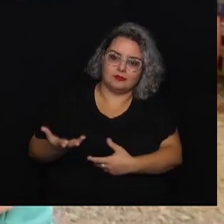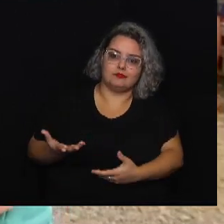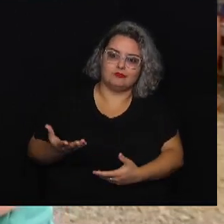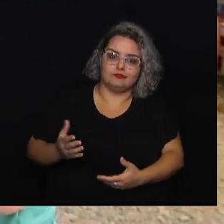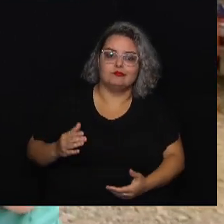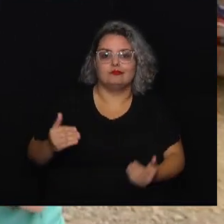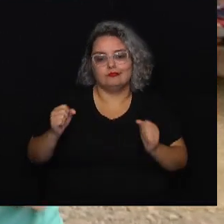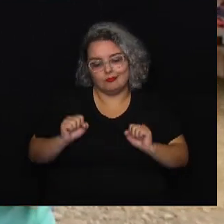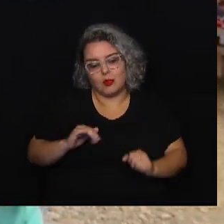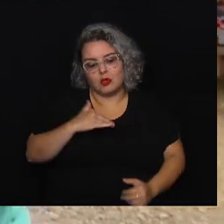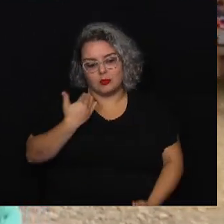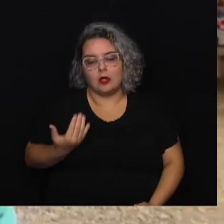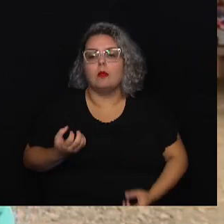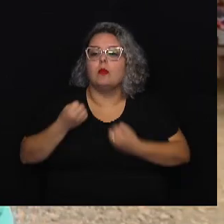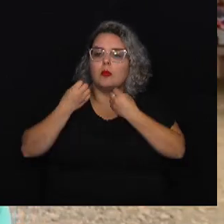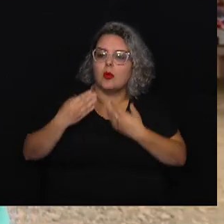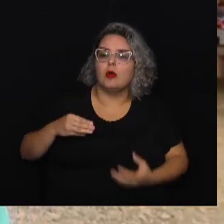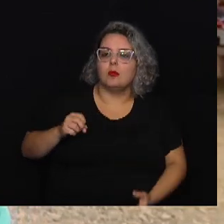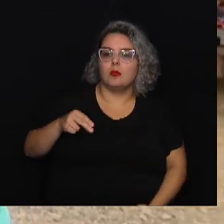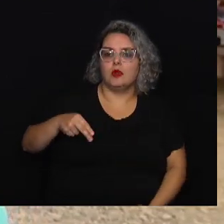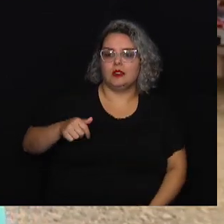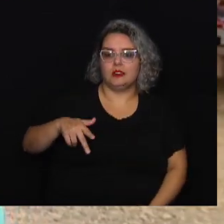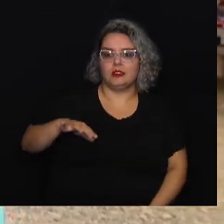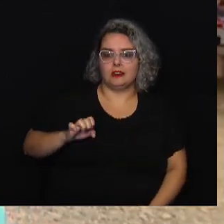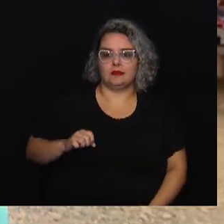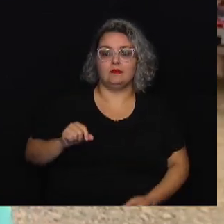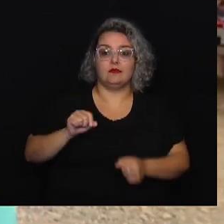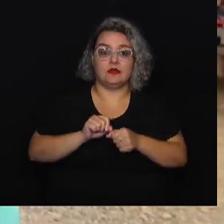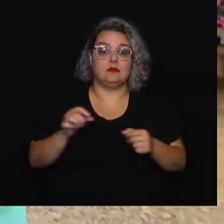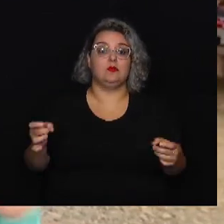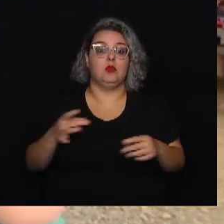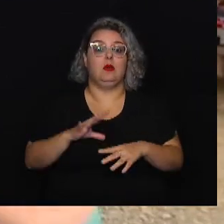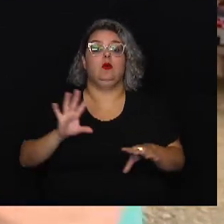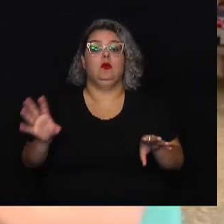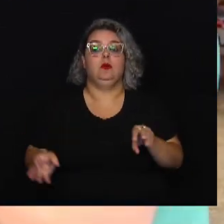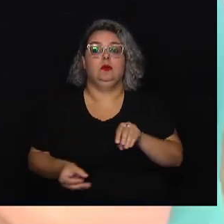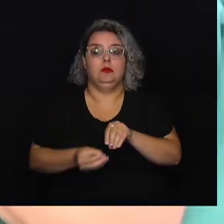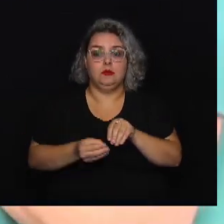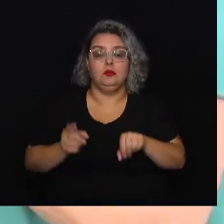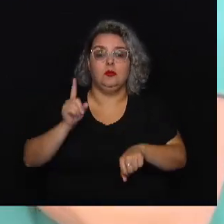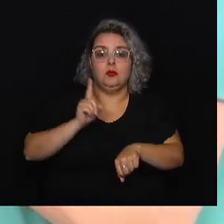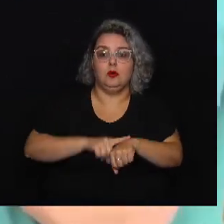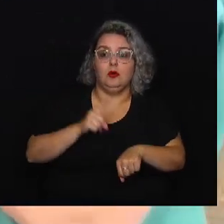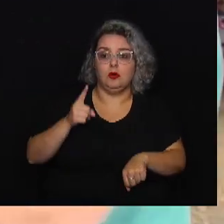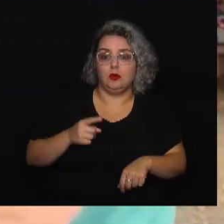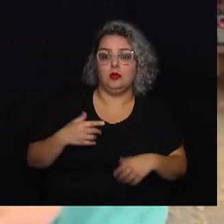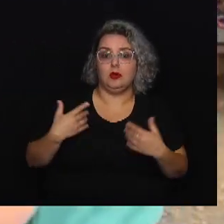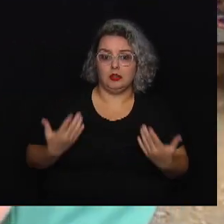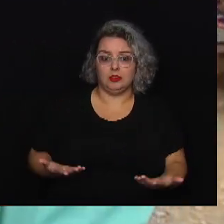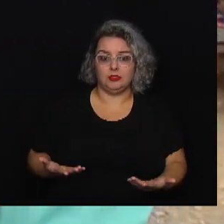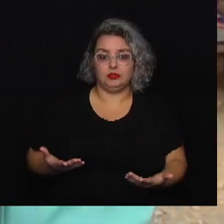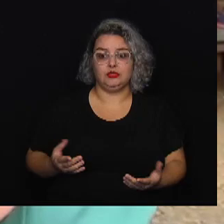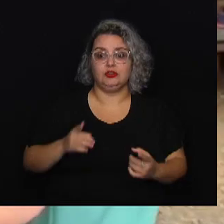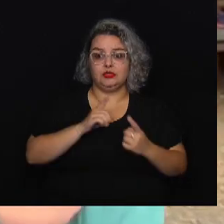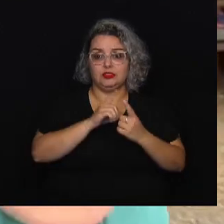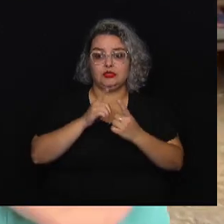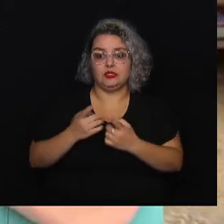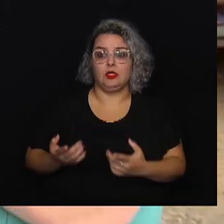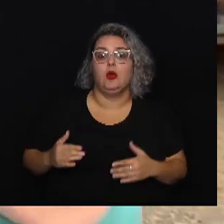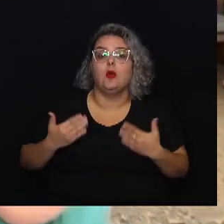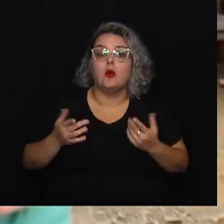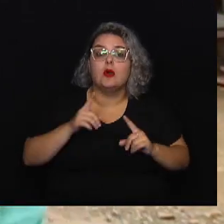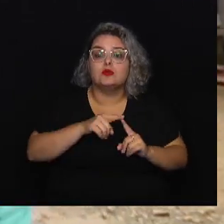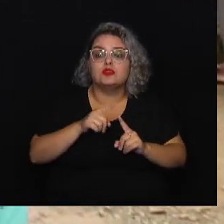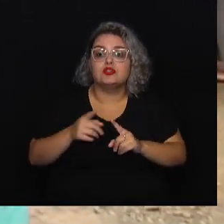óbito. Boa, obrigado, Monique. Vamos fazer então para a gente encerrar um resumão, horário, né? De atendimento, que tipo de